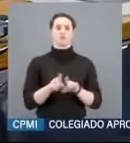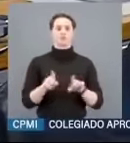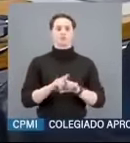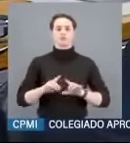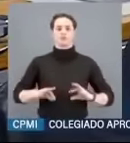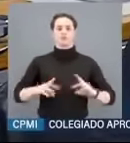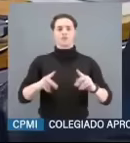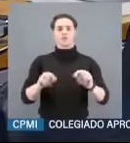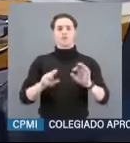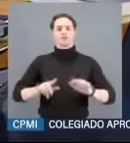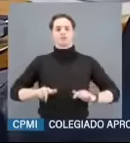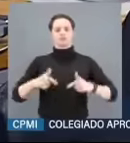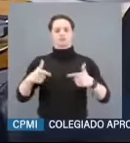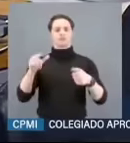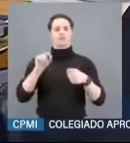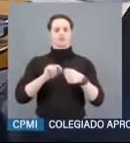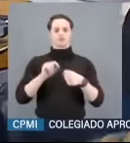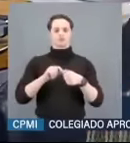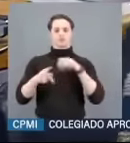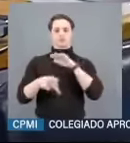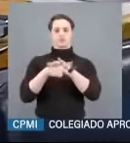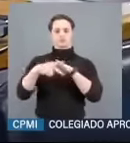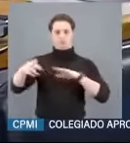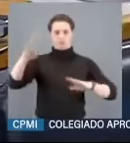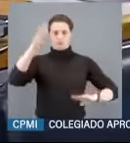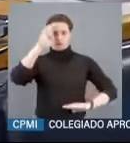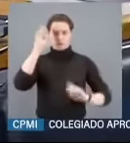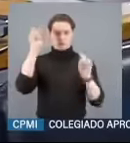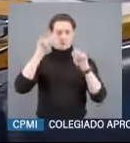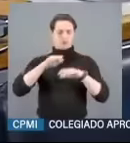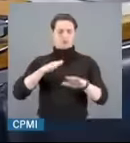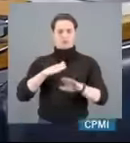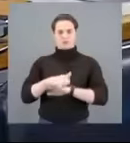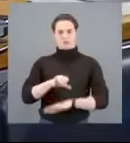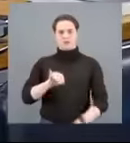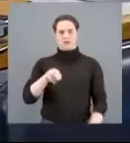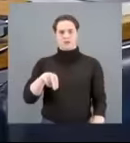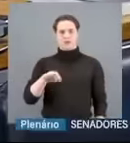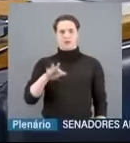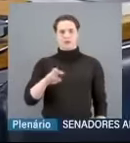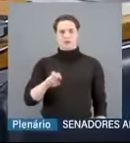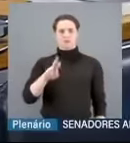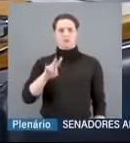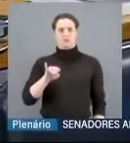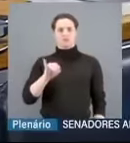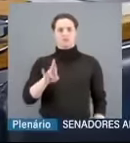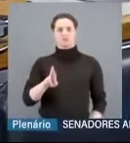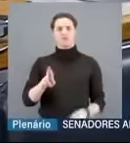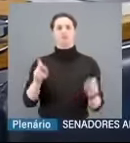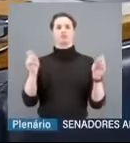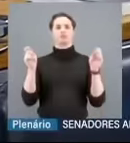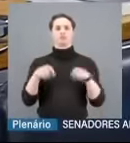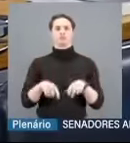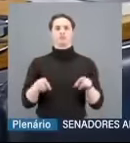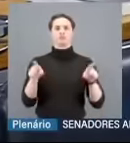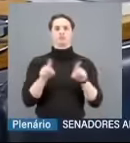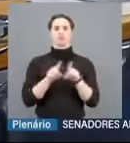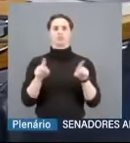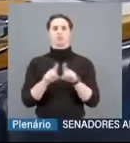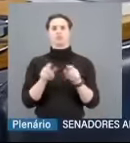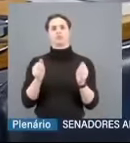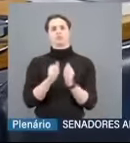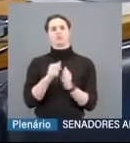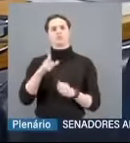foram feitas para que as Forças Armadas pudessem intervir. para que as Forças Armadas pudessem intervir, para ter